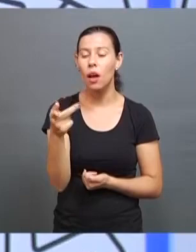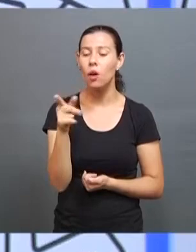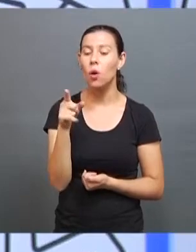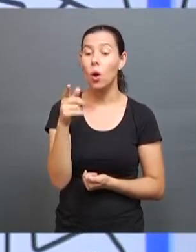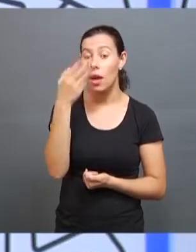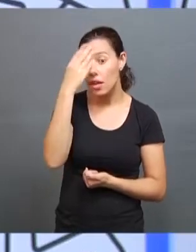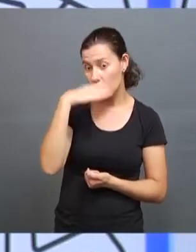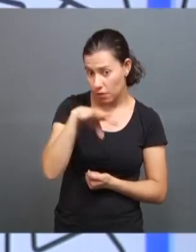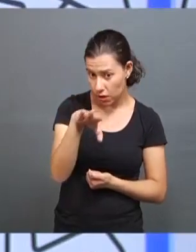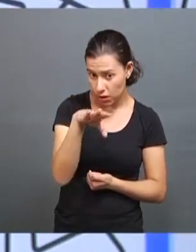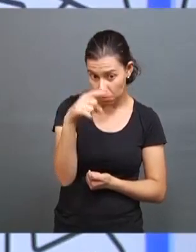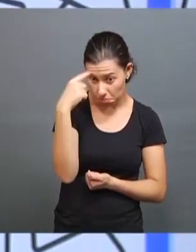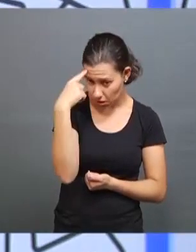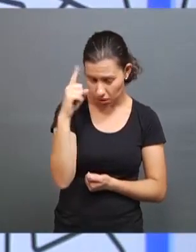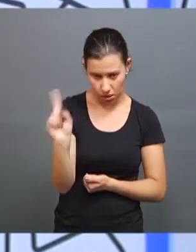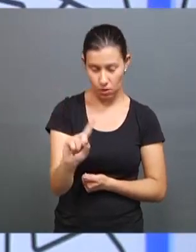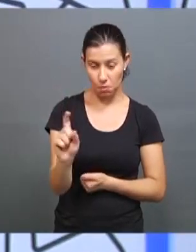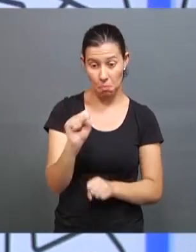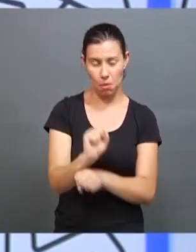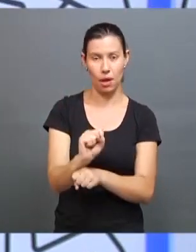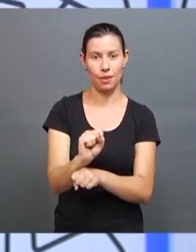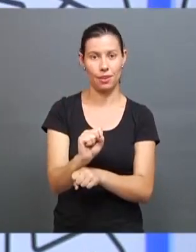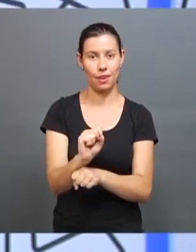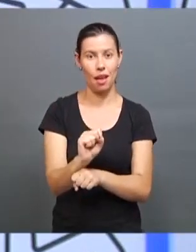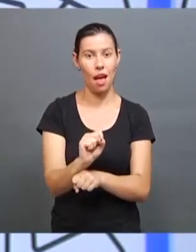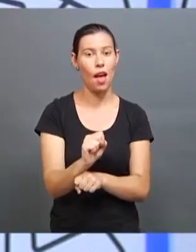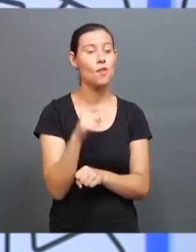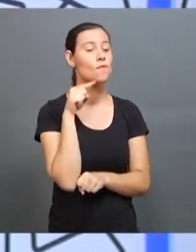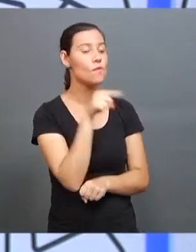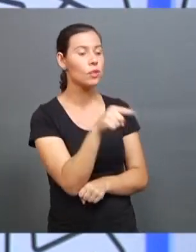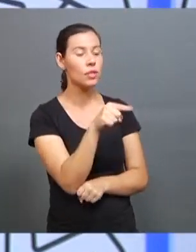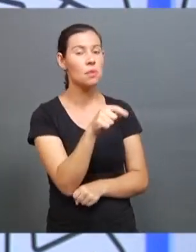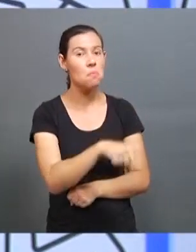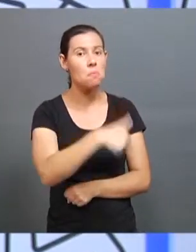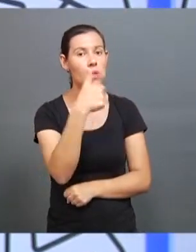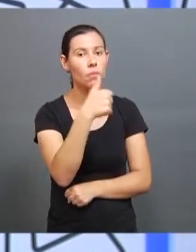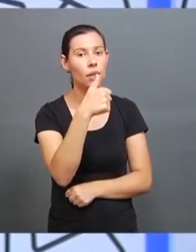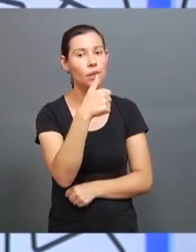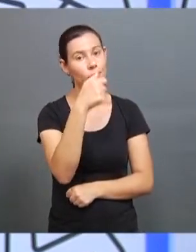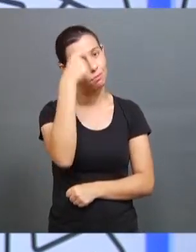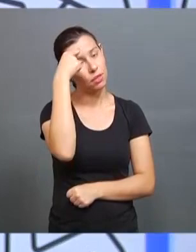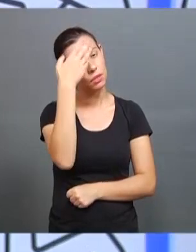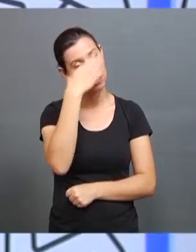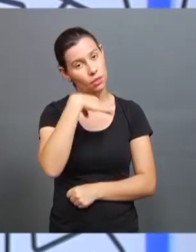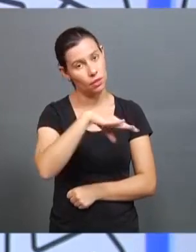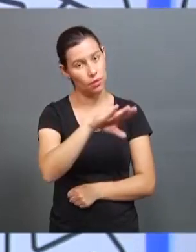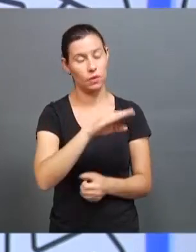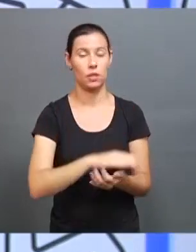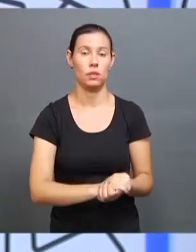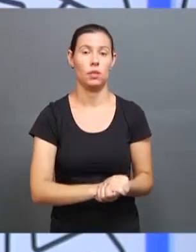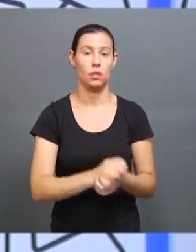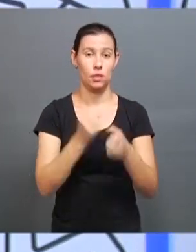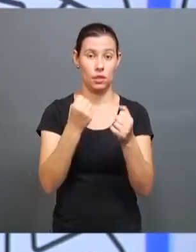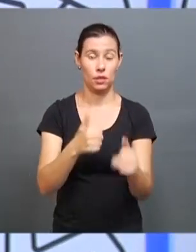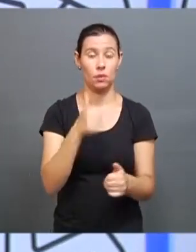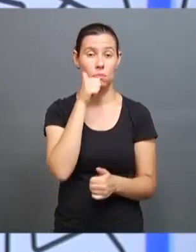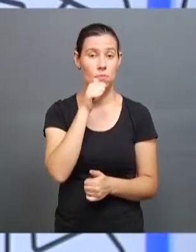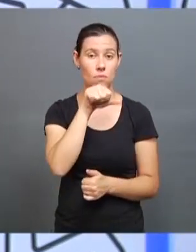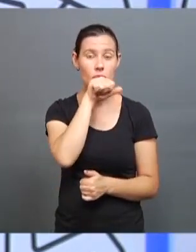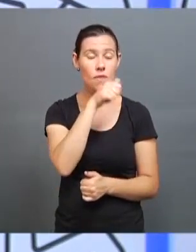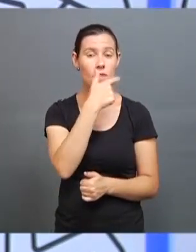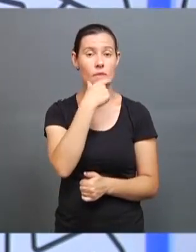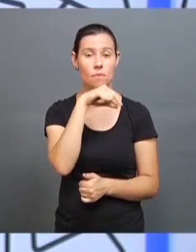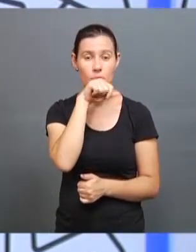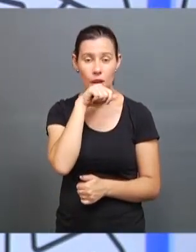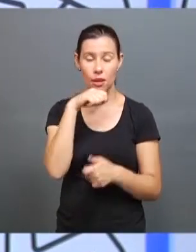tá sim, redobrando o nosso trabalho enquanto pais dessa geração, porque a nossa vigilância e monitoramento e supervisão tem que